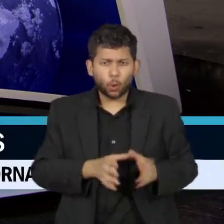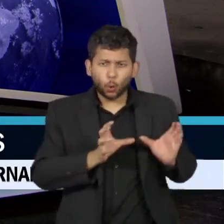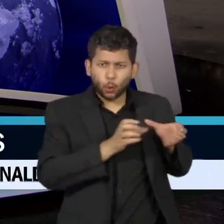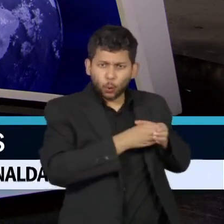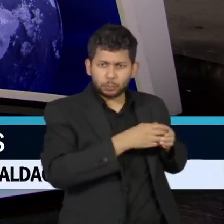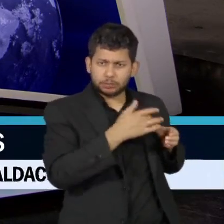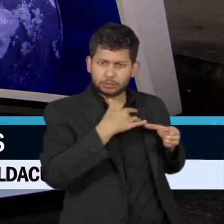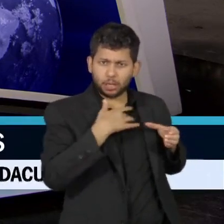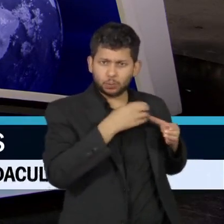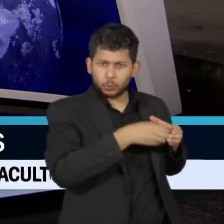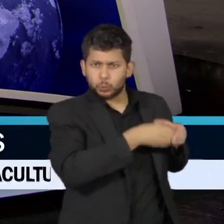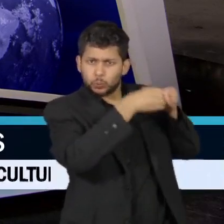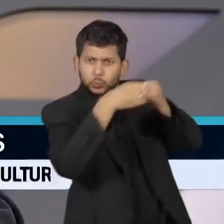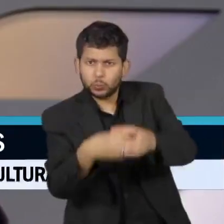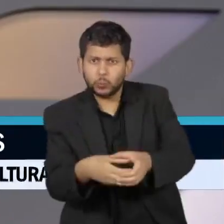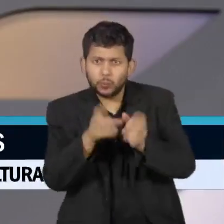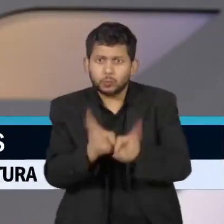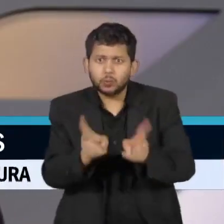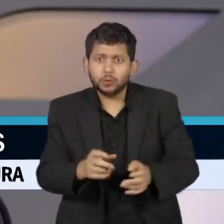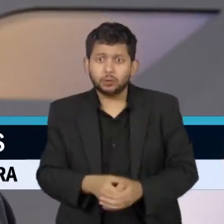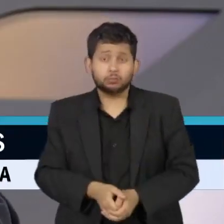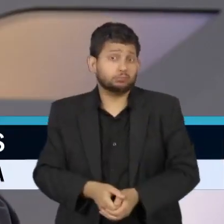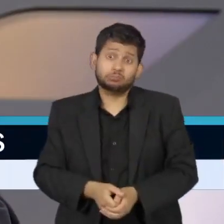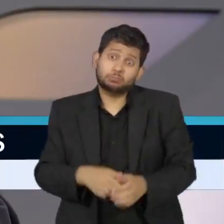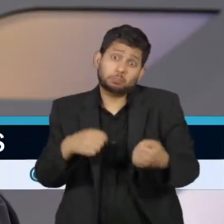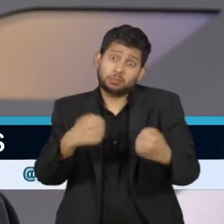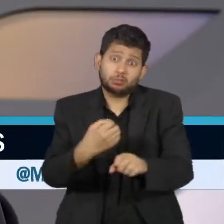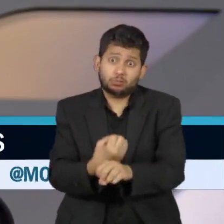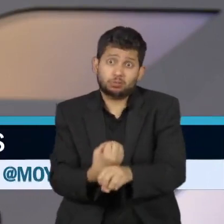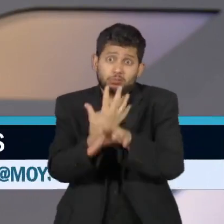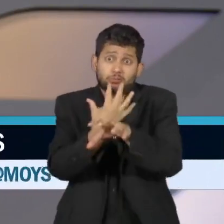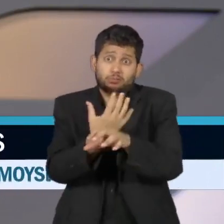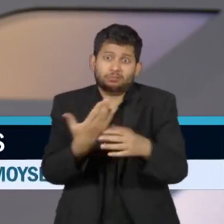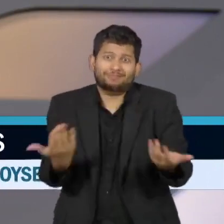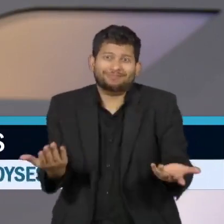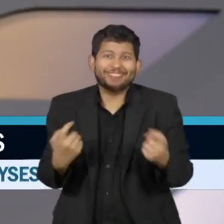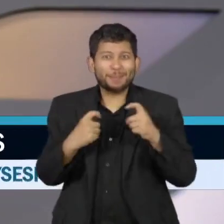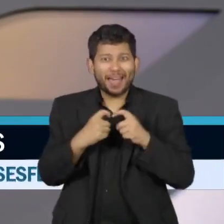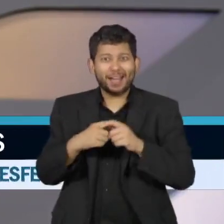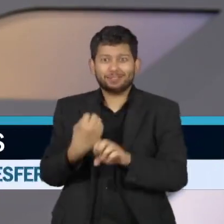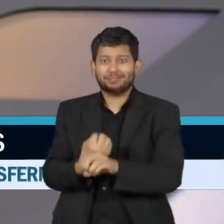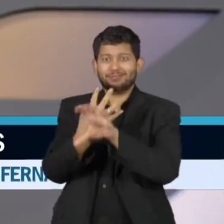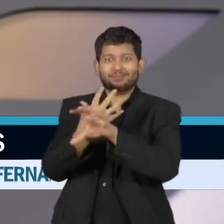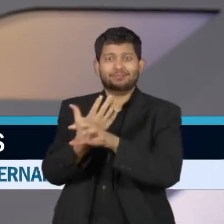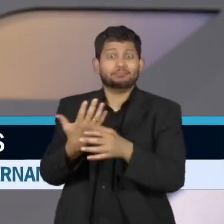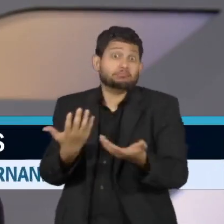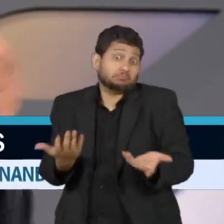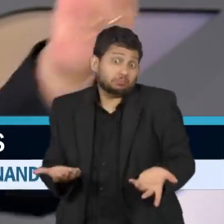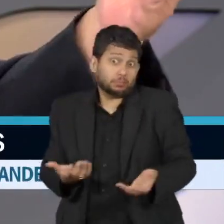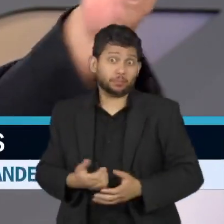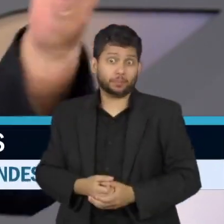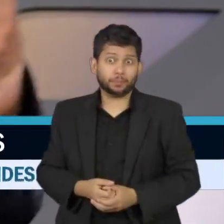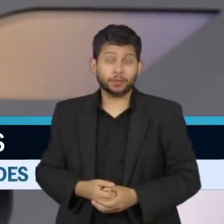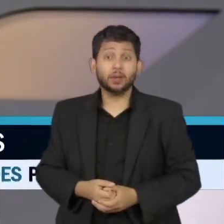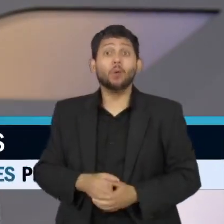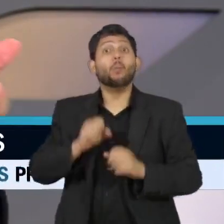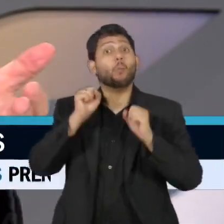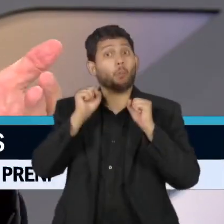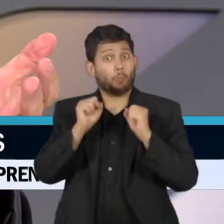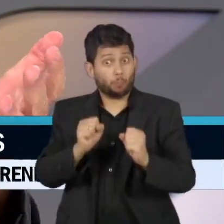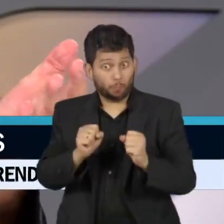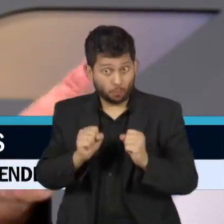da família lá com médico. Então, você tem que fazer, por exemplo, telemedicina. Um profissional, ele pode